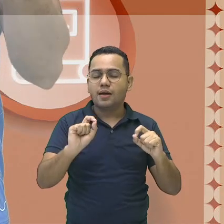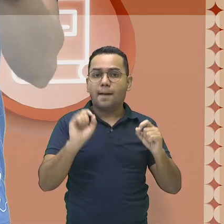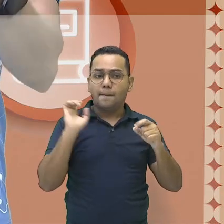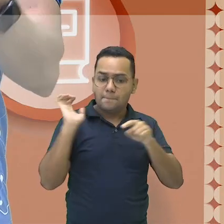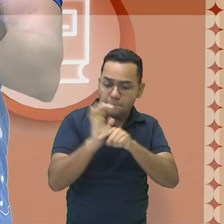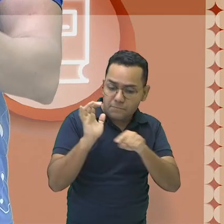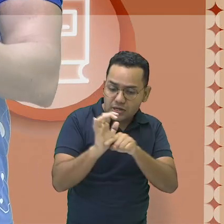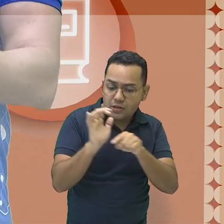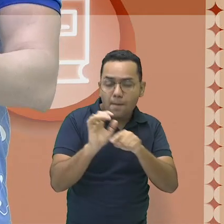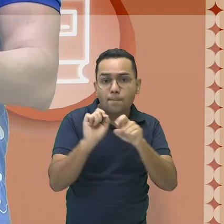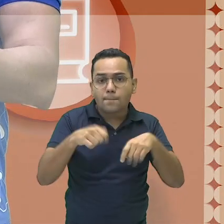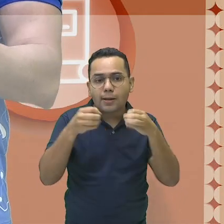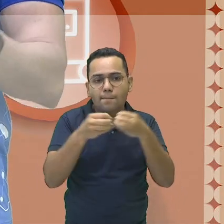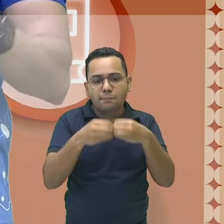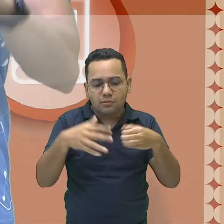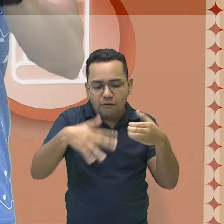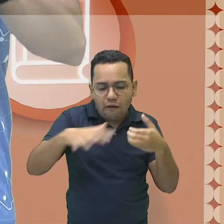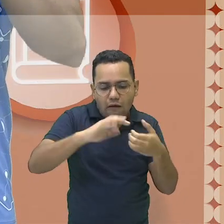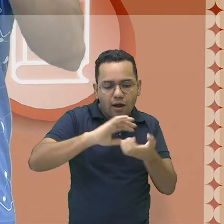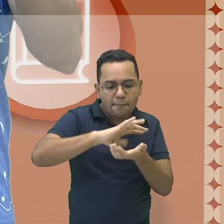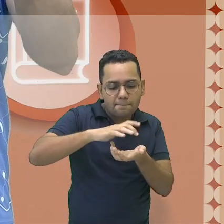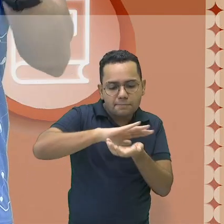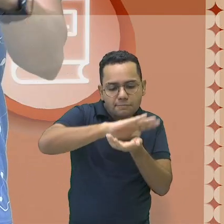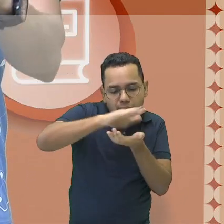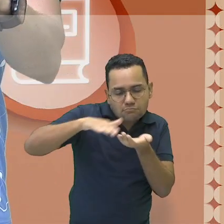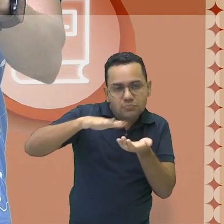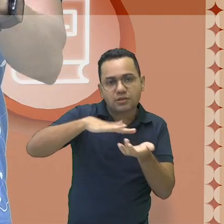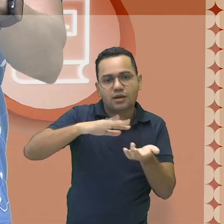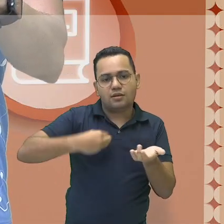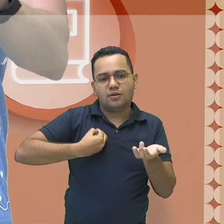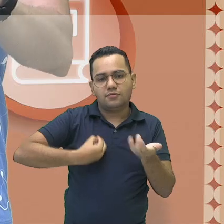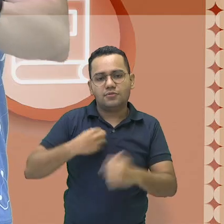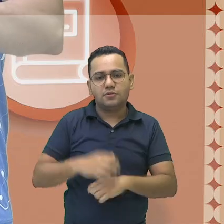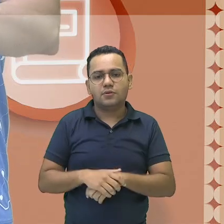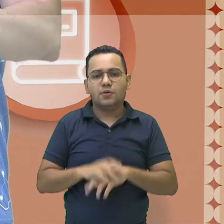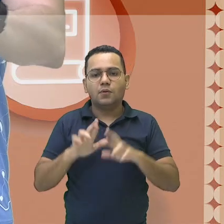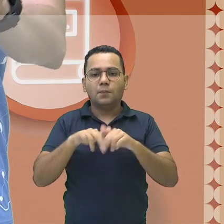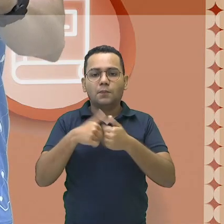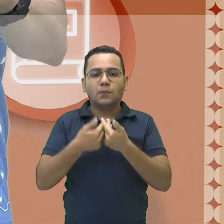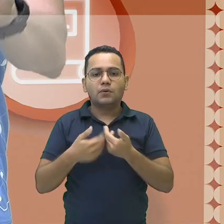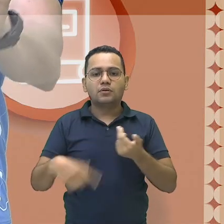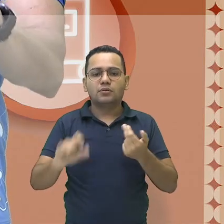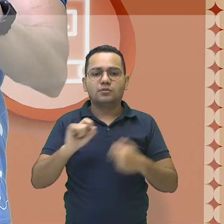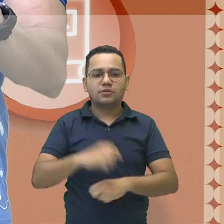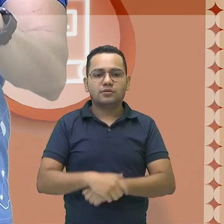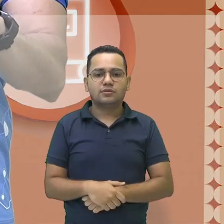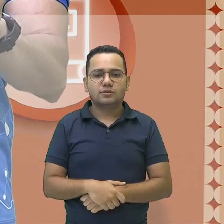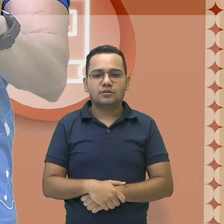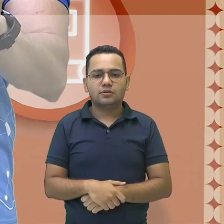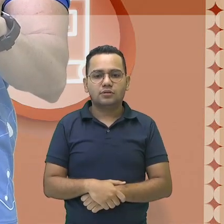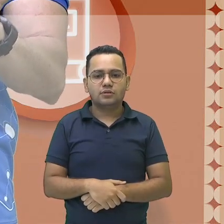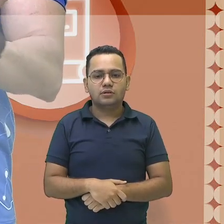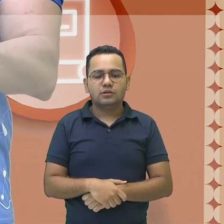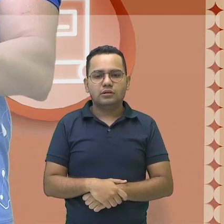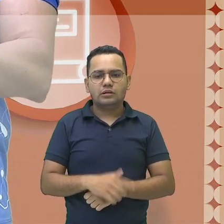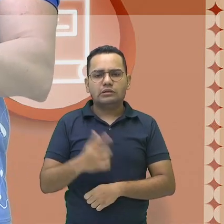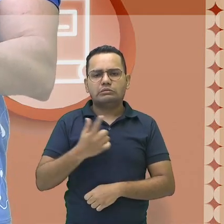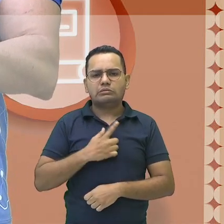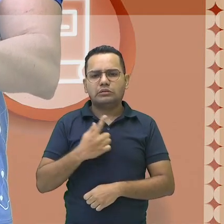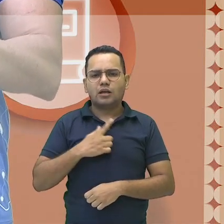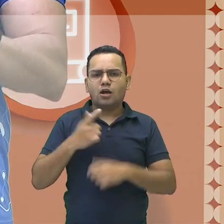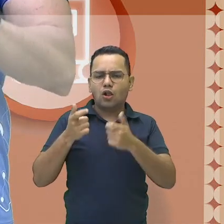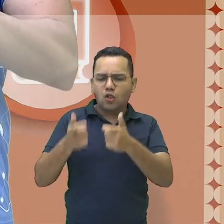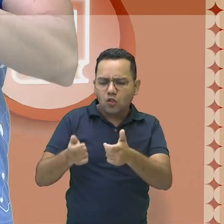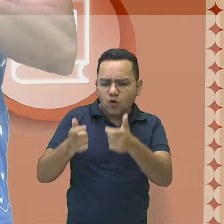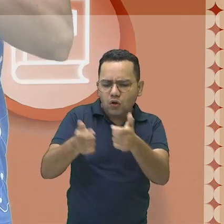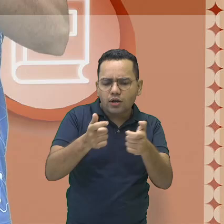tem uma espécie ali muito rara, por exemplo. Dentro dessa preservação ambiental, o homem ele não usa o que tem ali na natureza, sabe? Algumas áreas